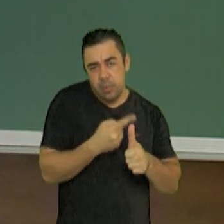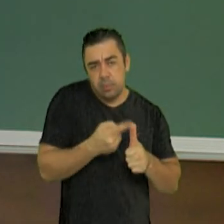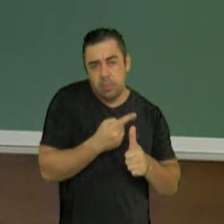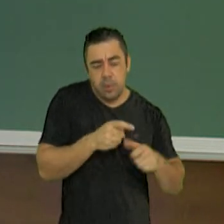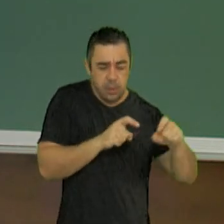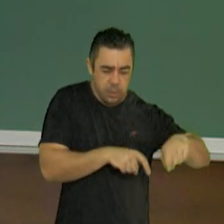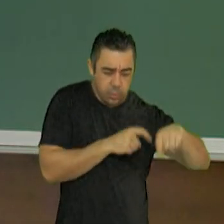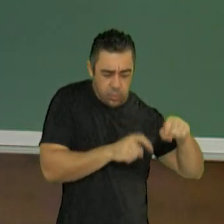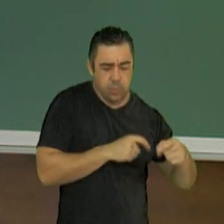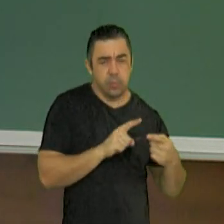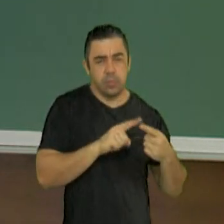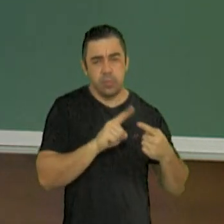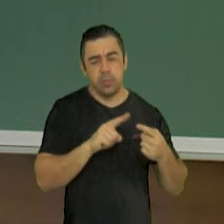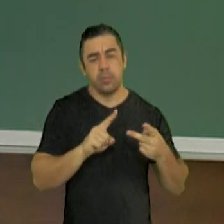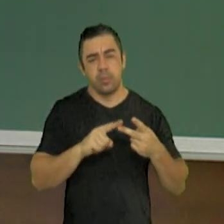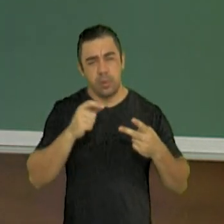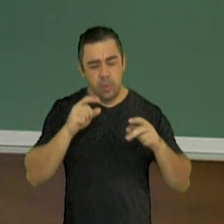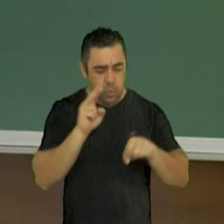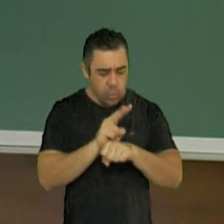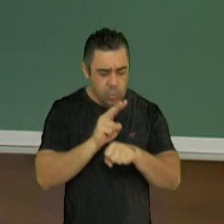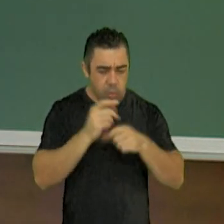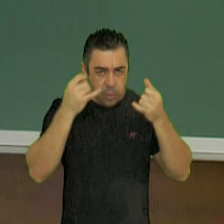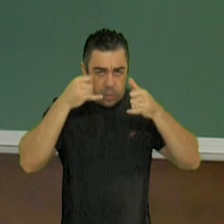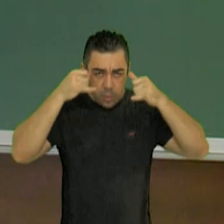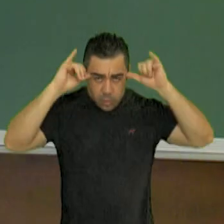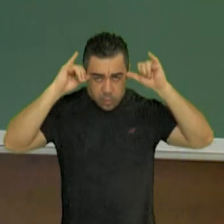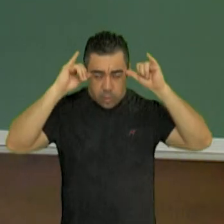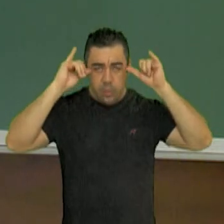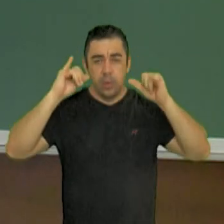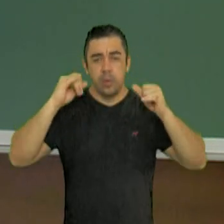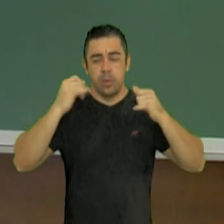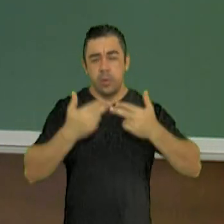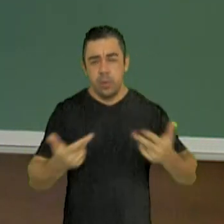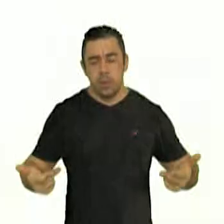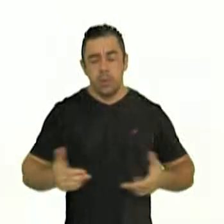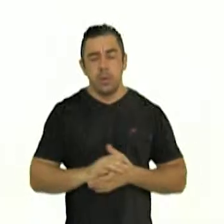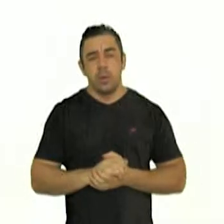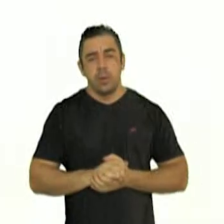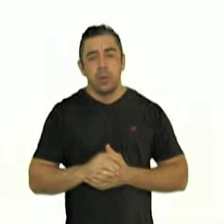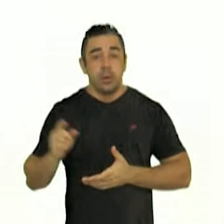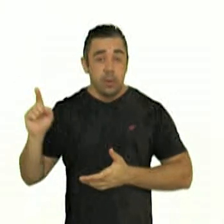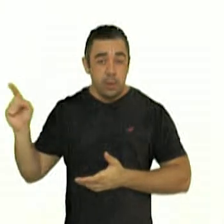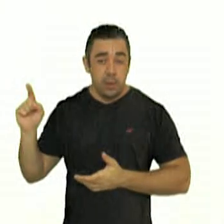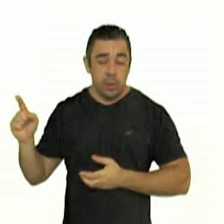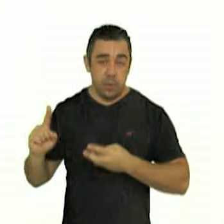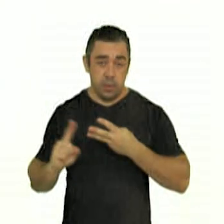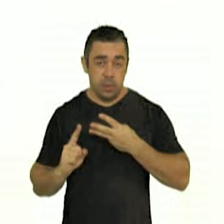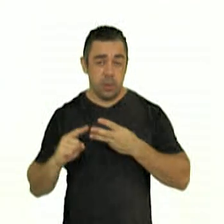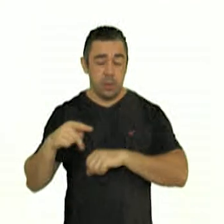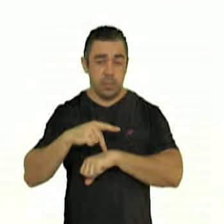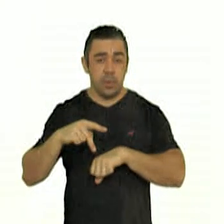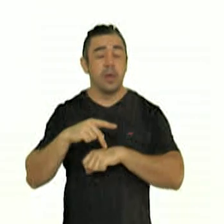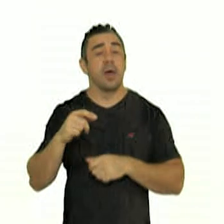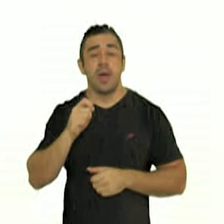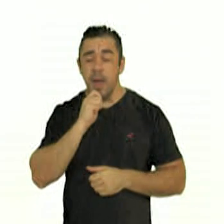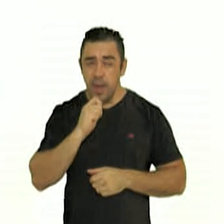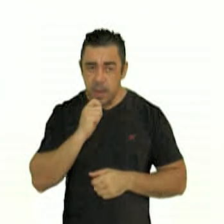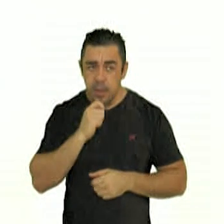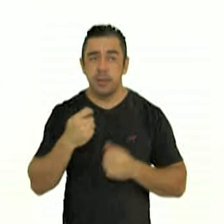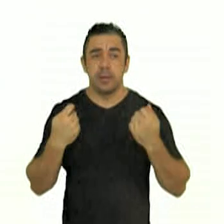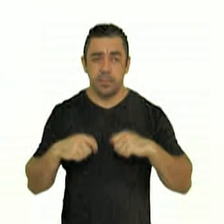agricultura, pecuária. Papua Nova Guiné, que é o terceiro país de destaque, né, ainda é dependente de importações de